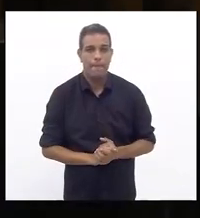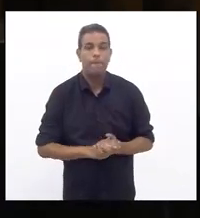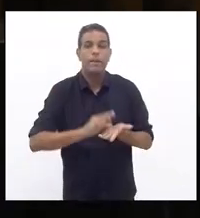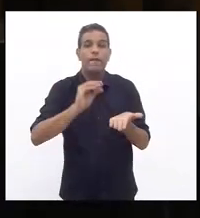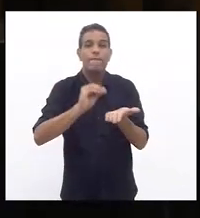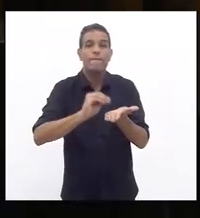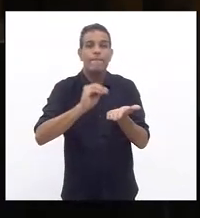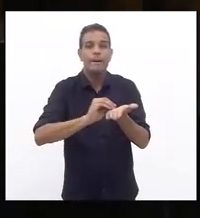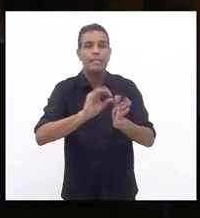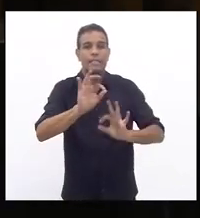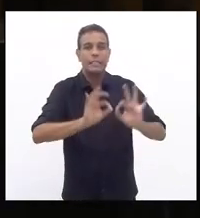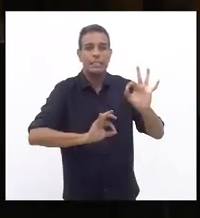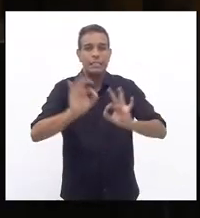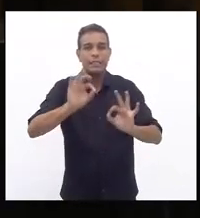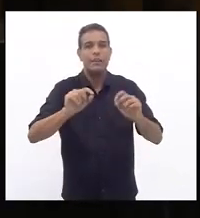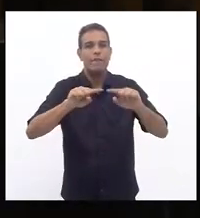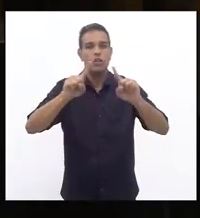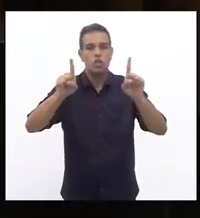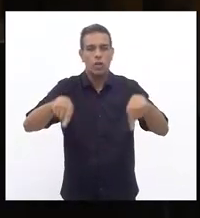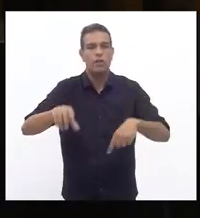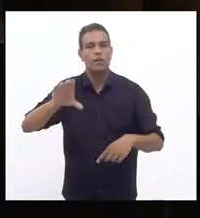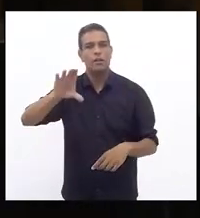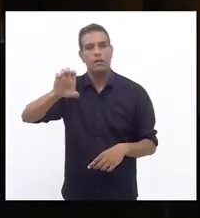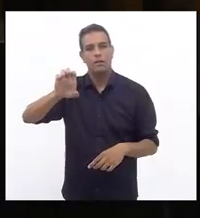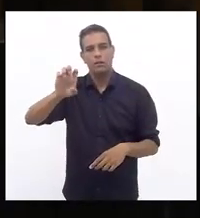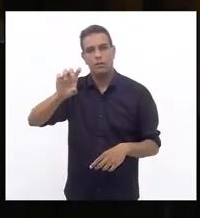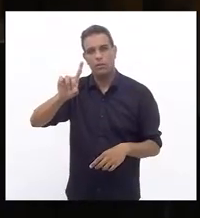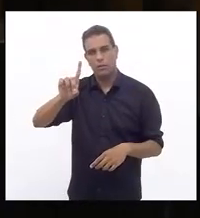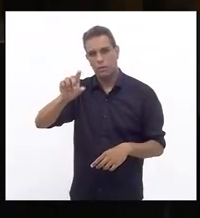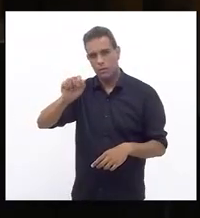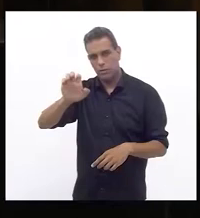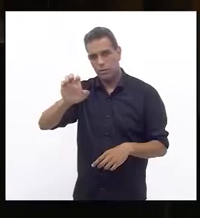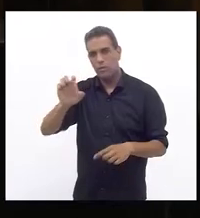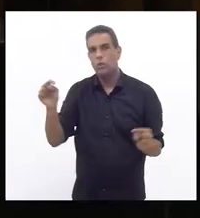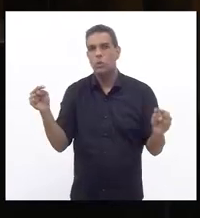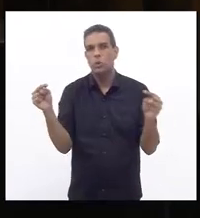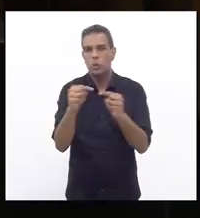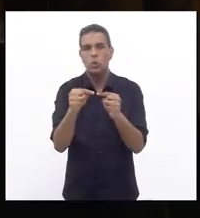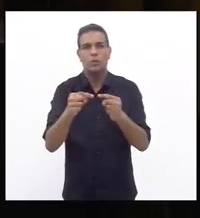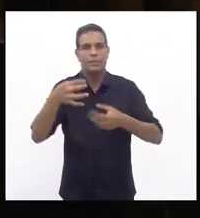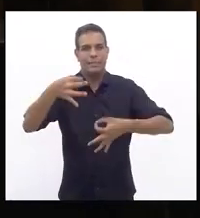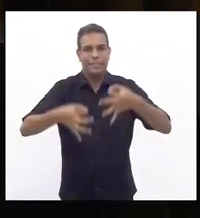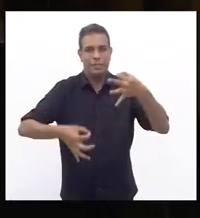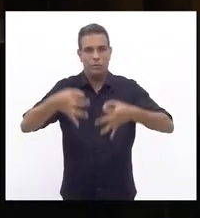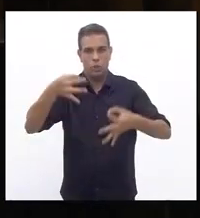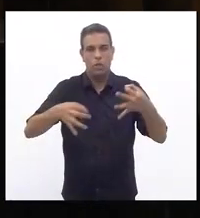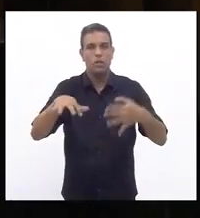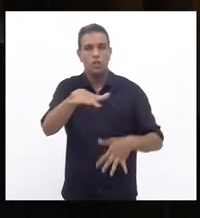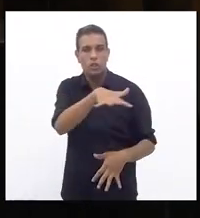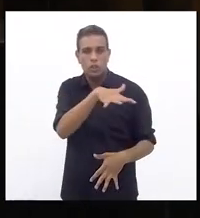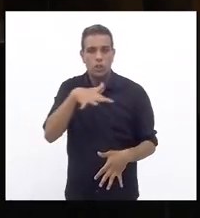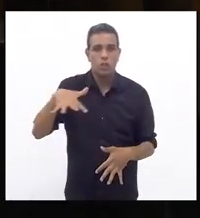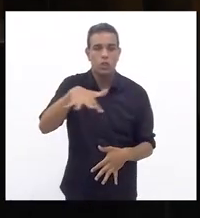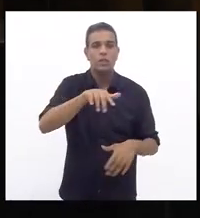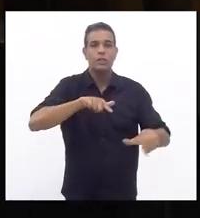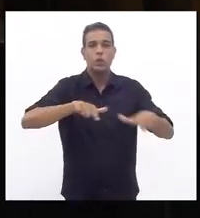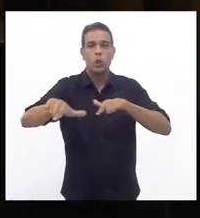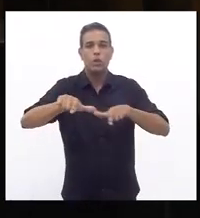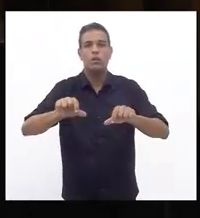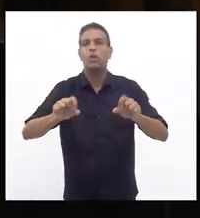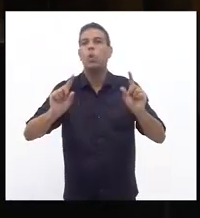para os trabalhadores da SEDAI foi o que motivou a liminar do Tribunal Regional do Trabalho,